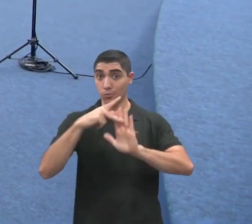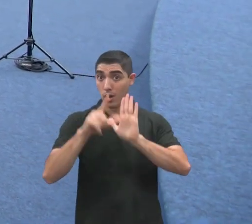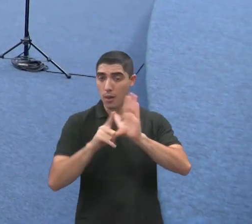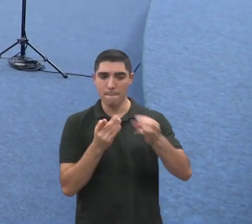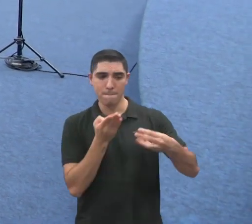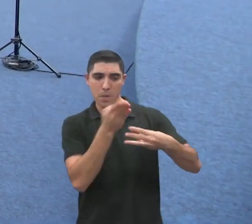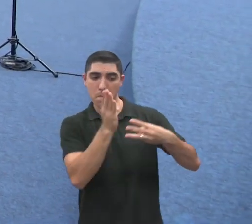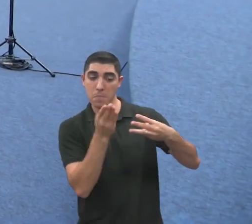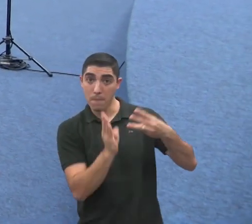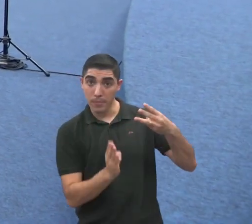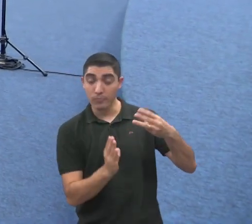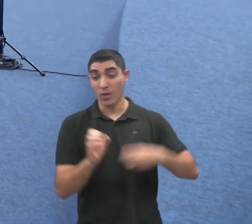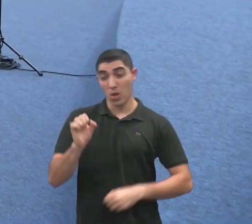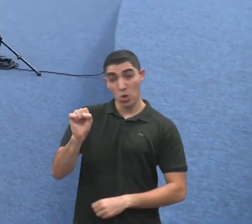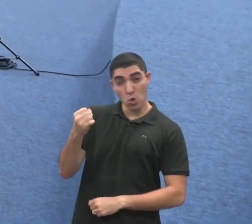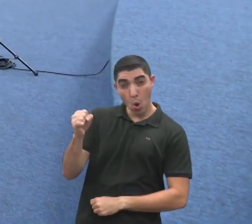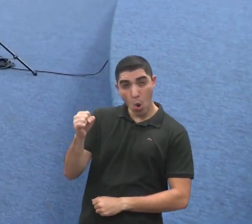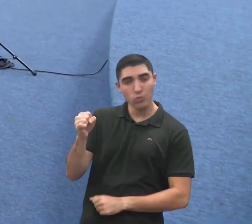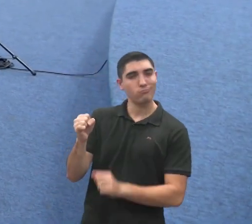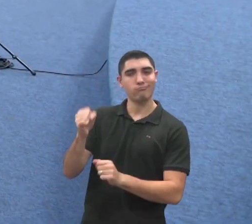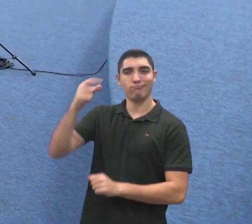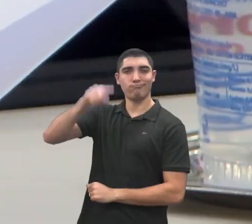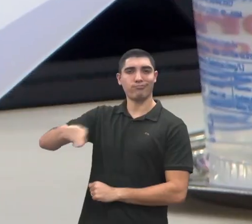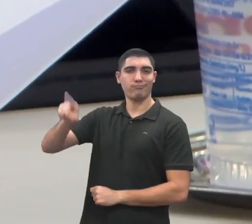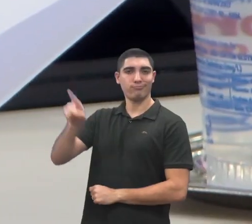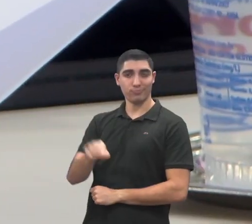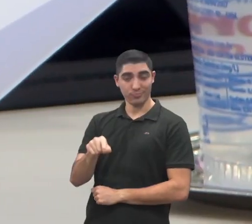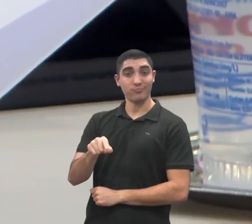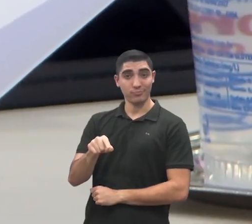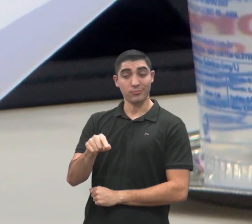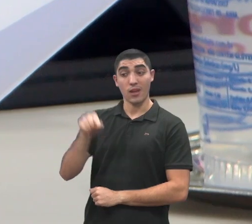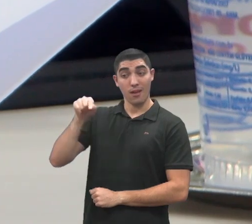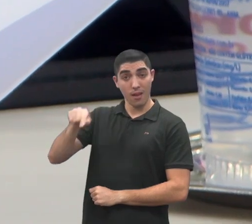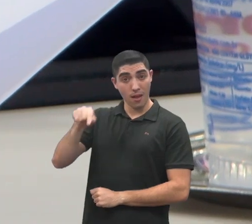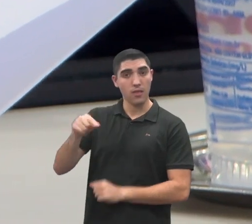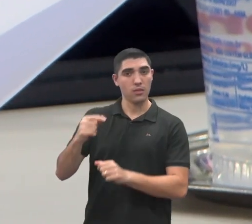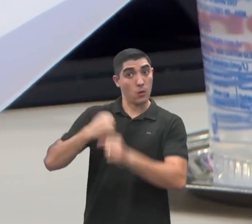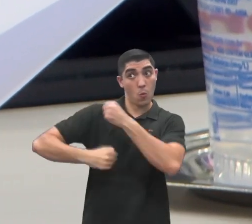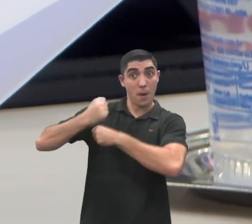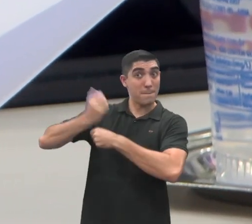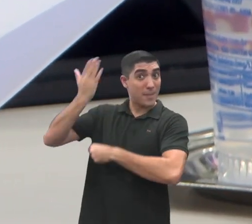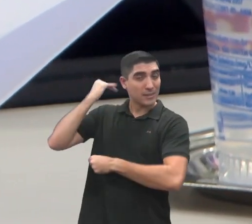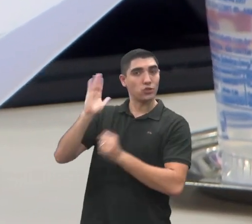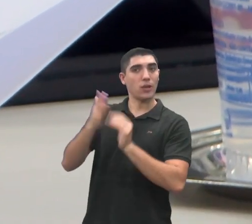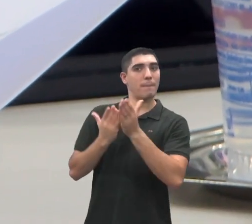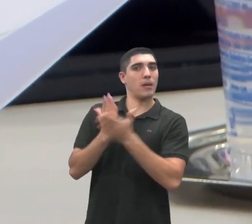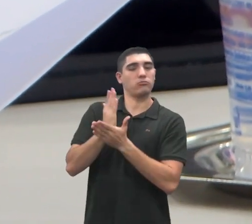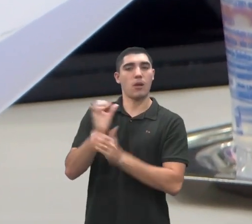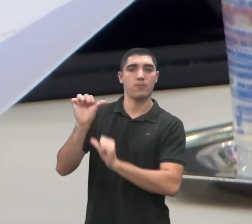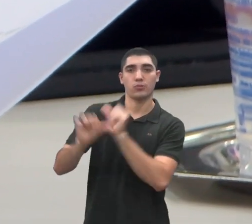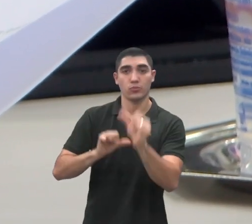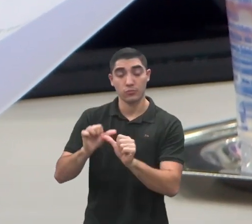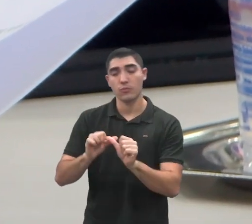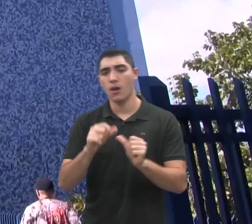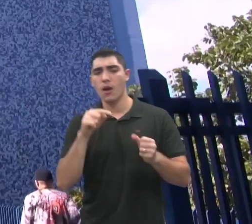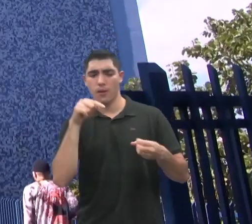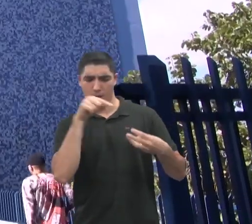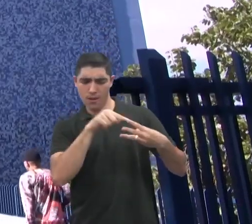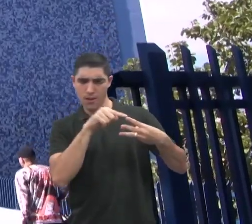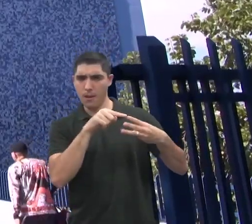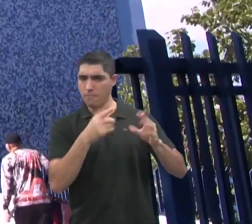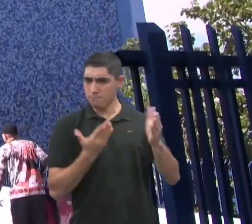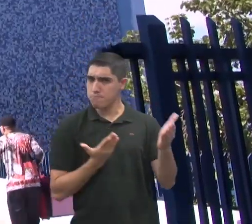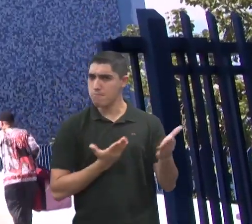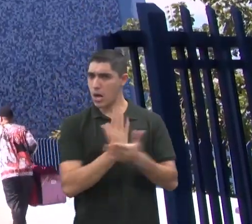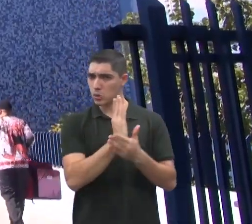de lei e mantiveram 8 vetos do Poder Executivo a leis aprovadas pela Câmara no ano passado. Um dos projetos aprovados, de autoria